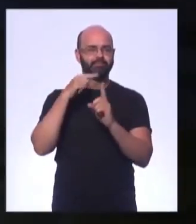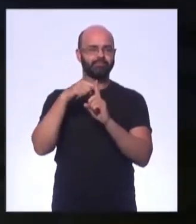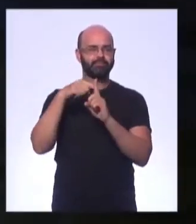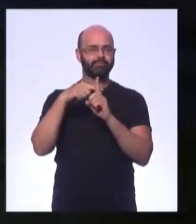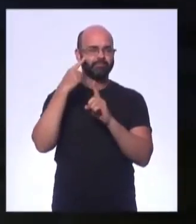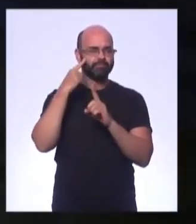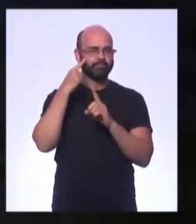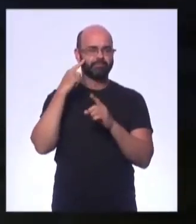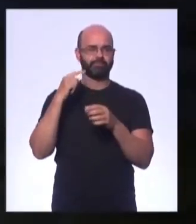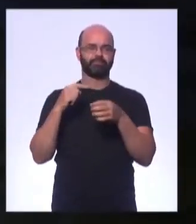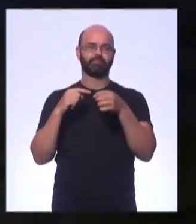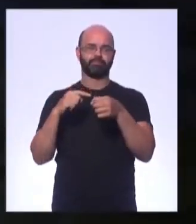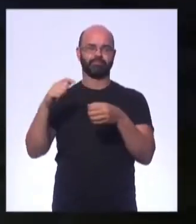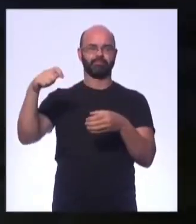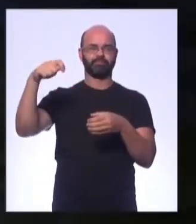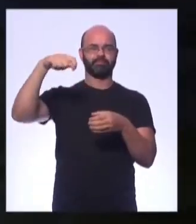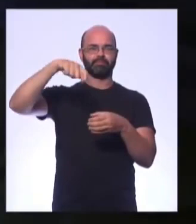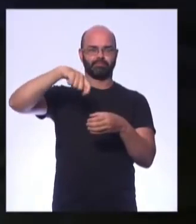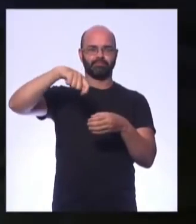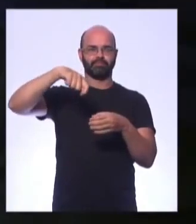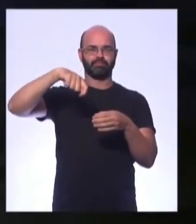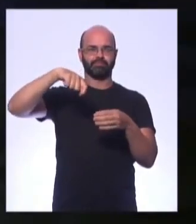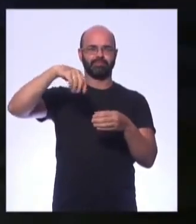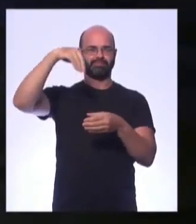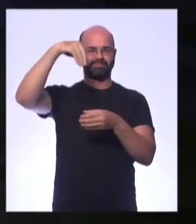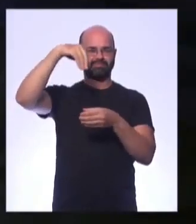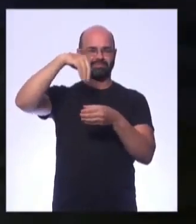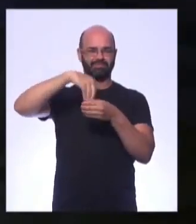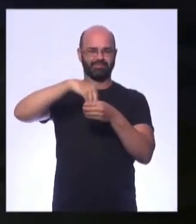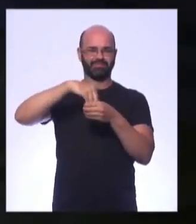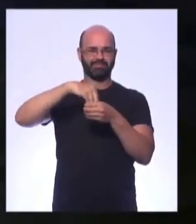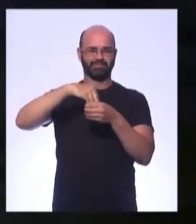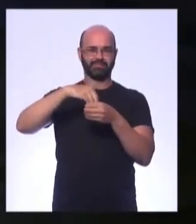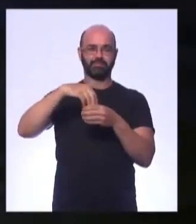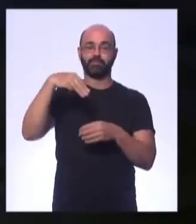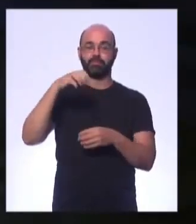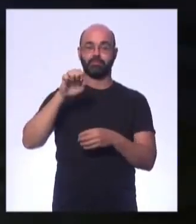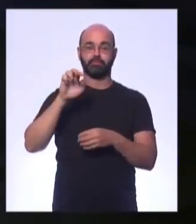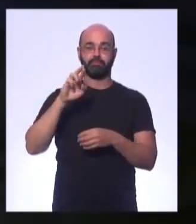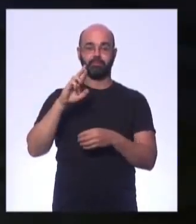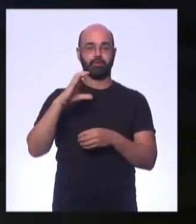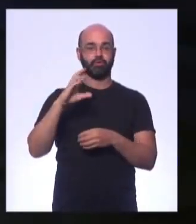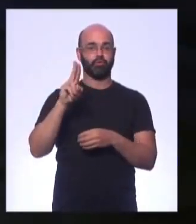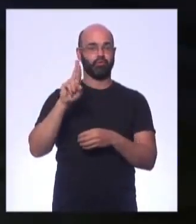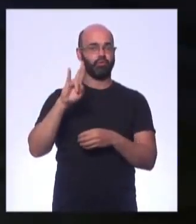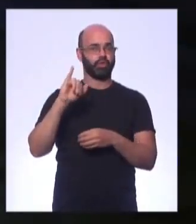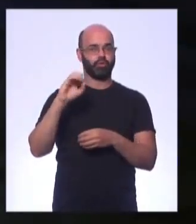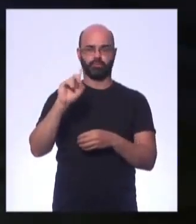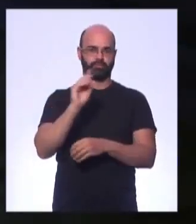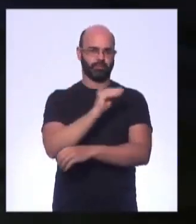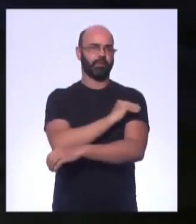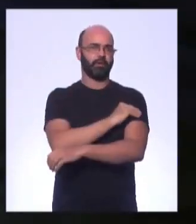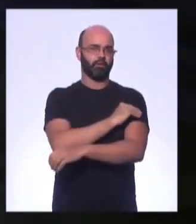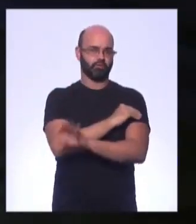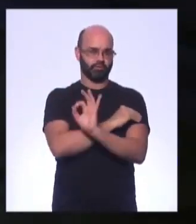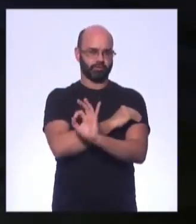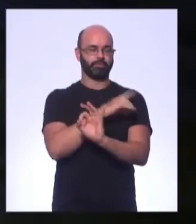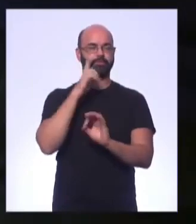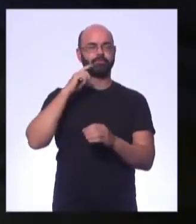lá a coluna no interior dela ali, a coluna não é de mercúrio, nesse caso é um termômetro de álcool, né? Então você olha